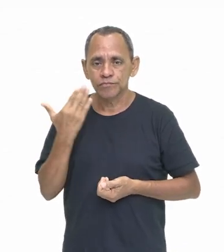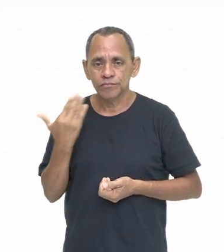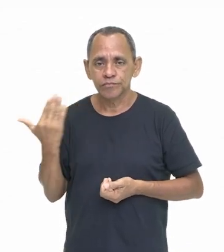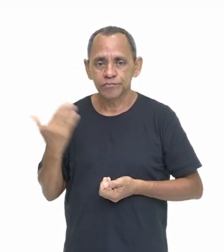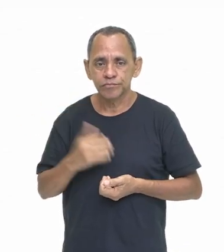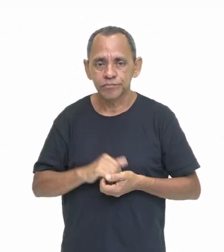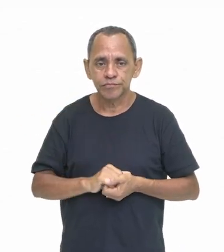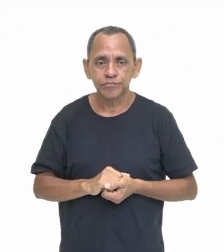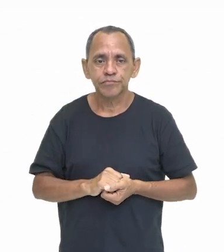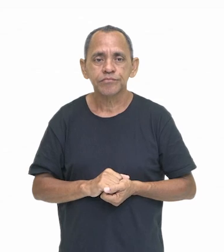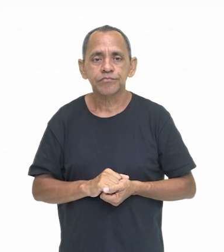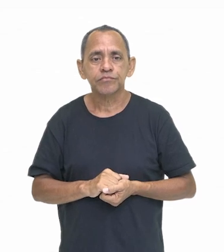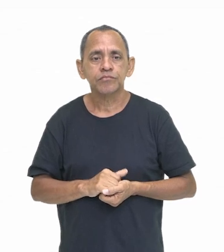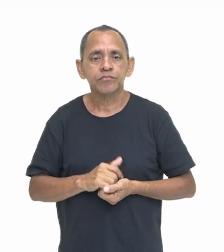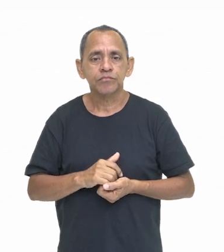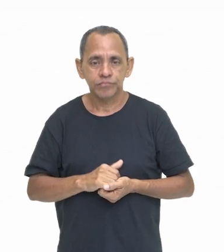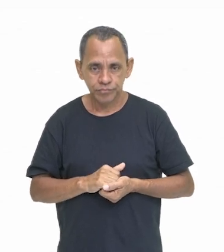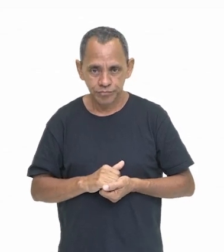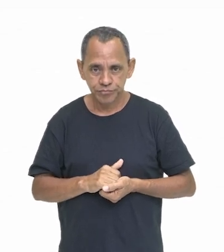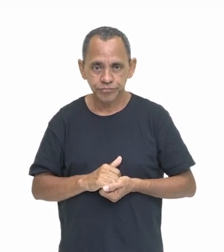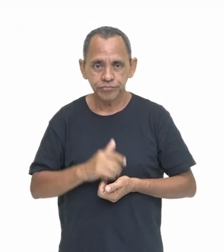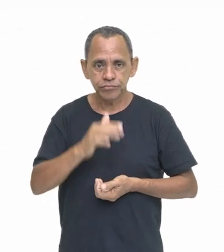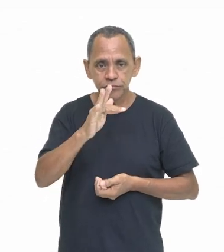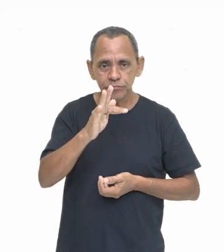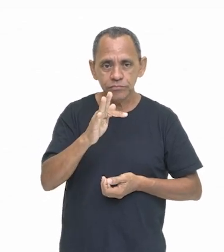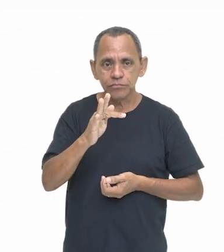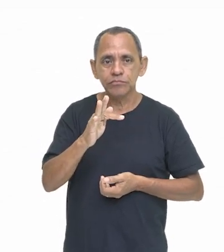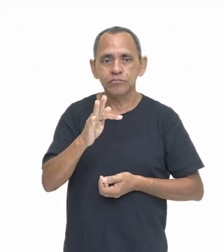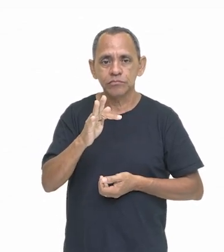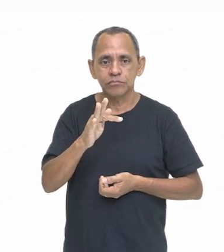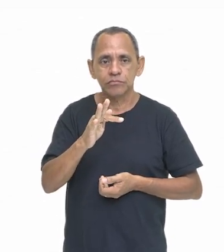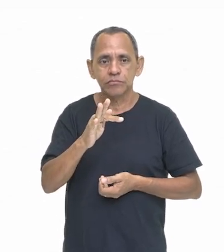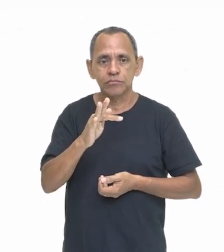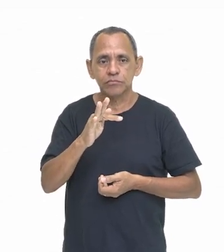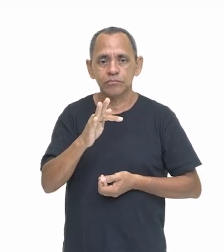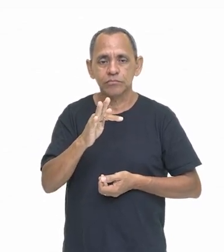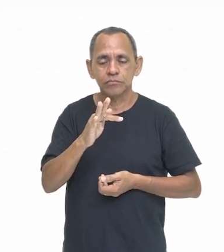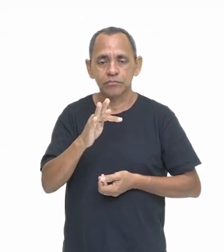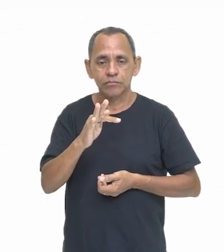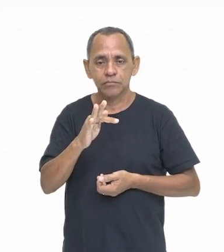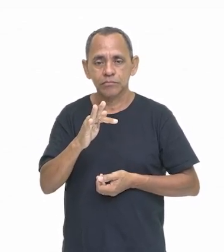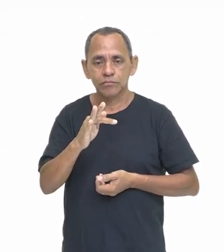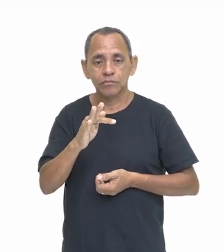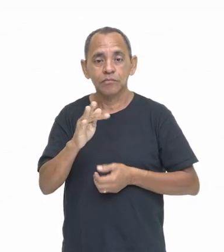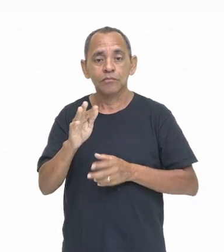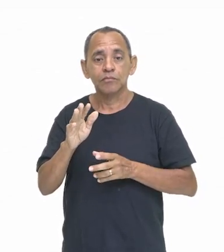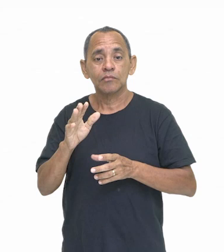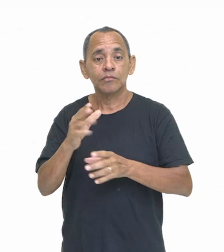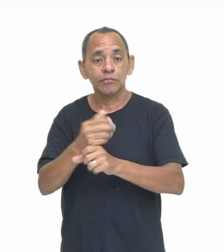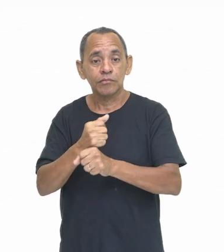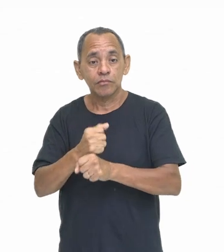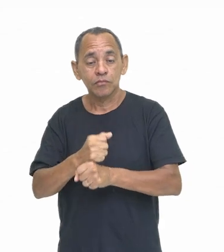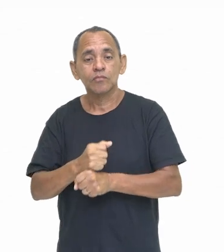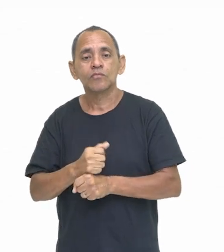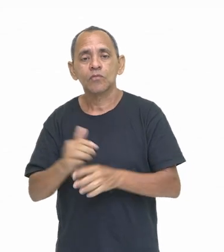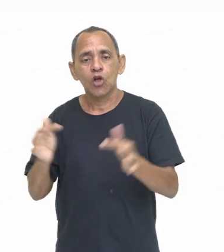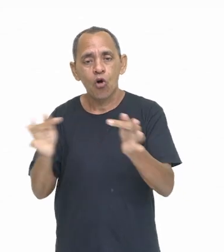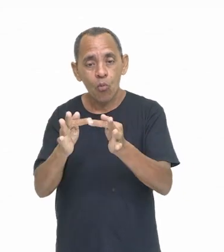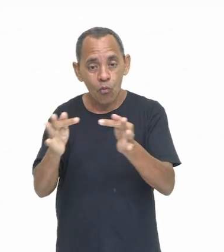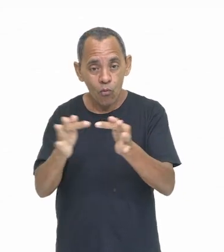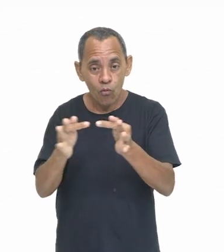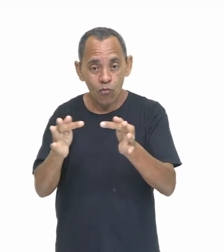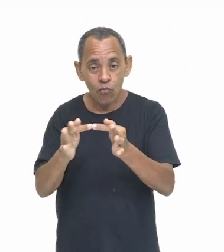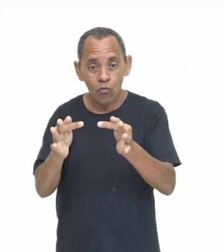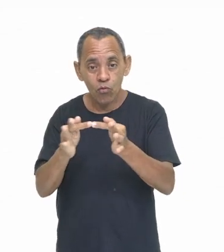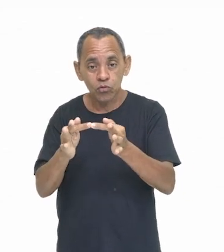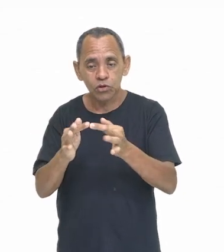notação. F, dois pontos, né? A flechinha B, a gente lê da seguinte forma. F é uma função